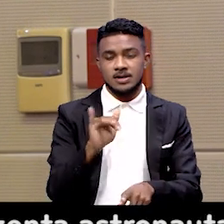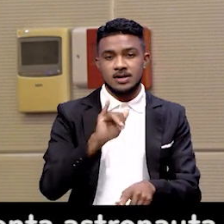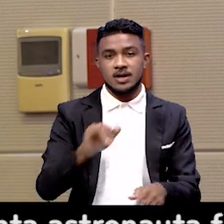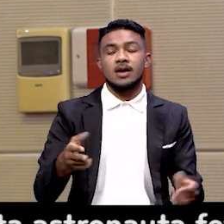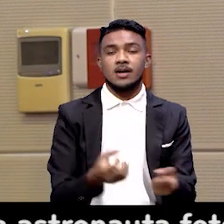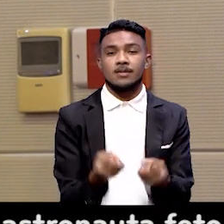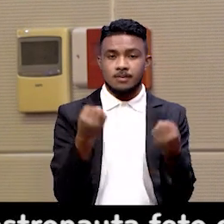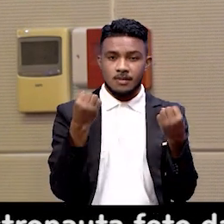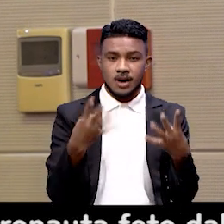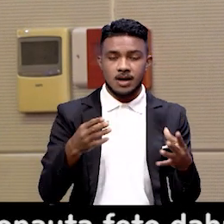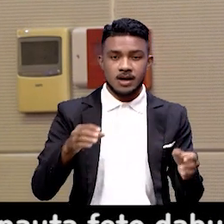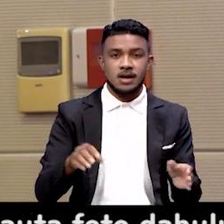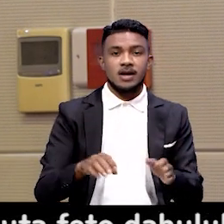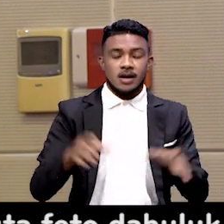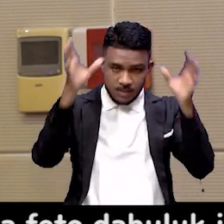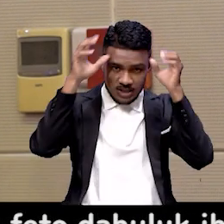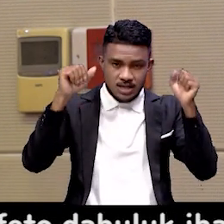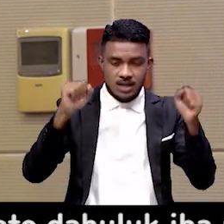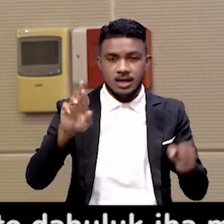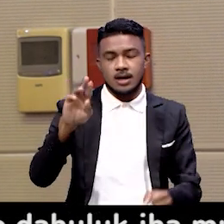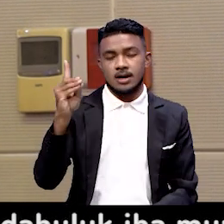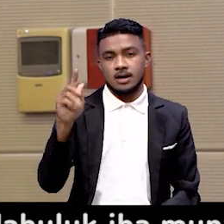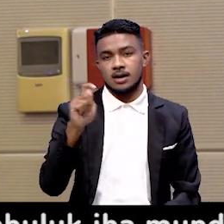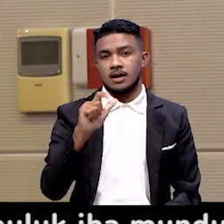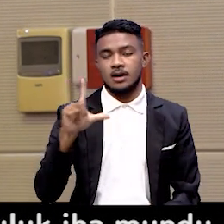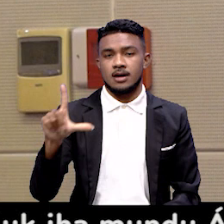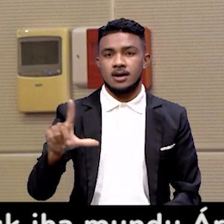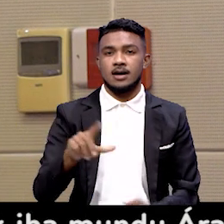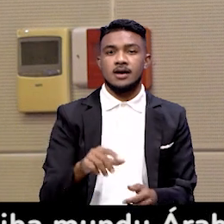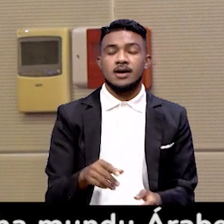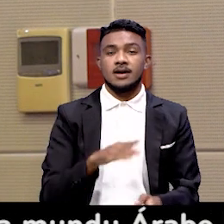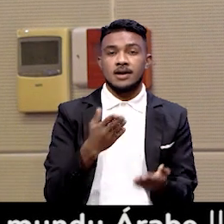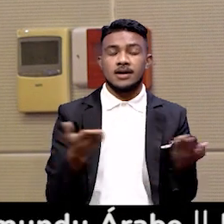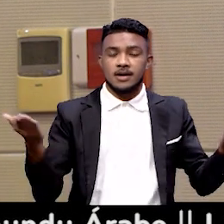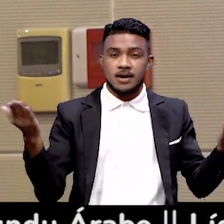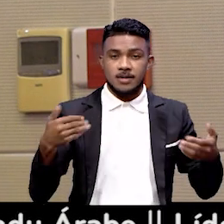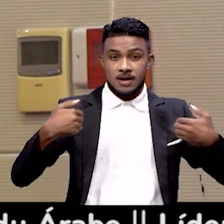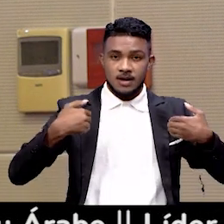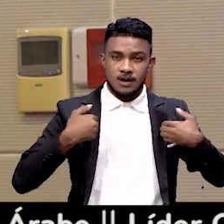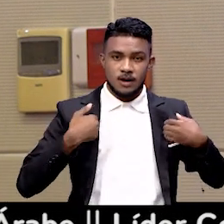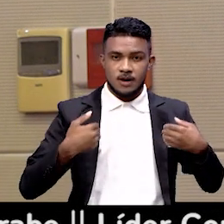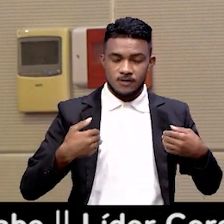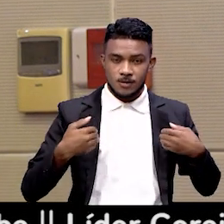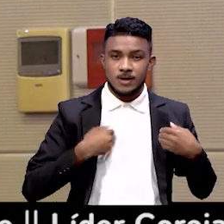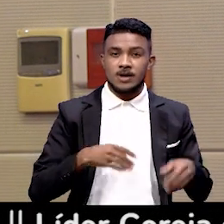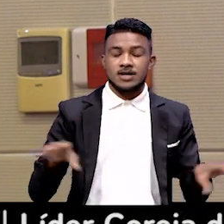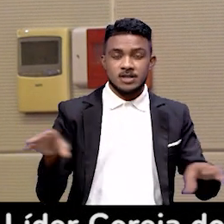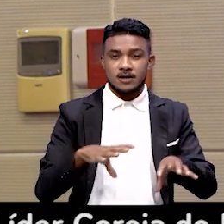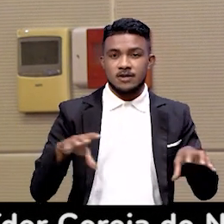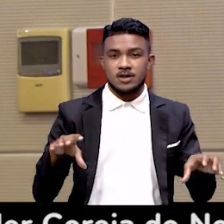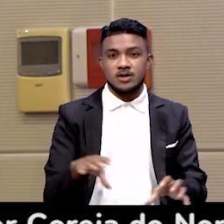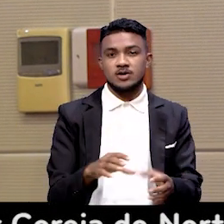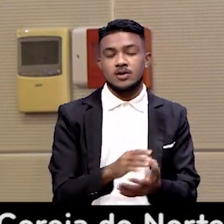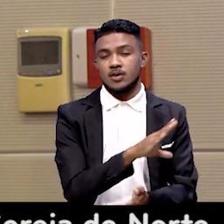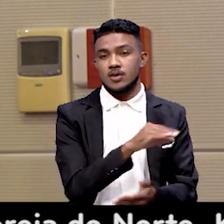perfil como Presidente da República na leitura deste volume, que a partir de hoje estará à disposição de todos nas